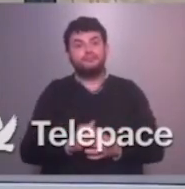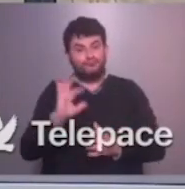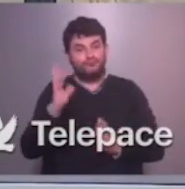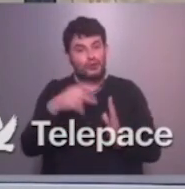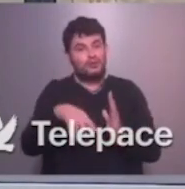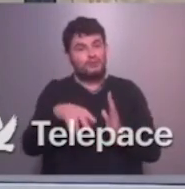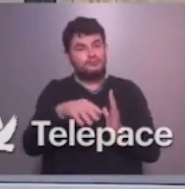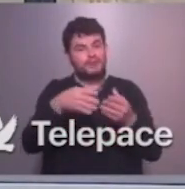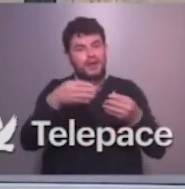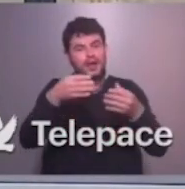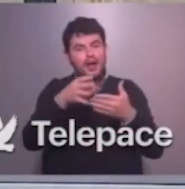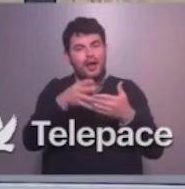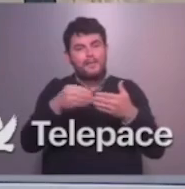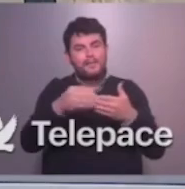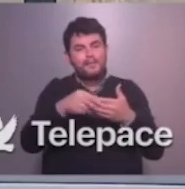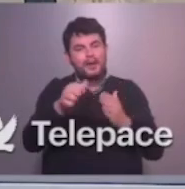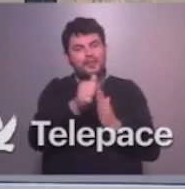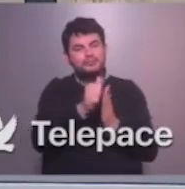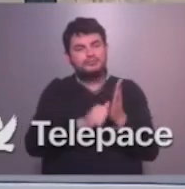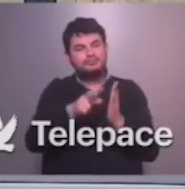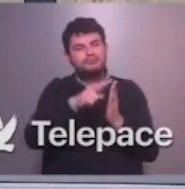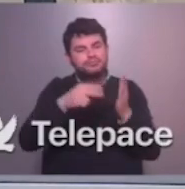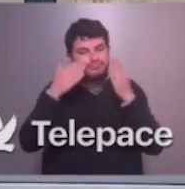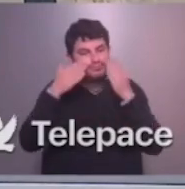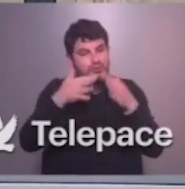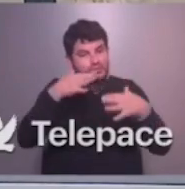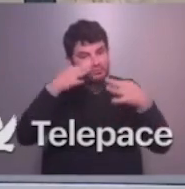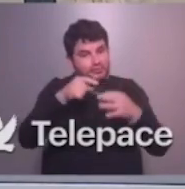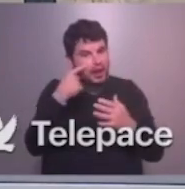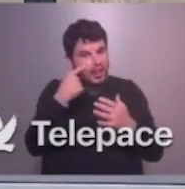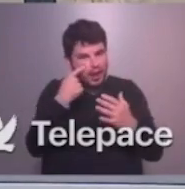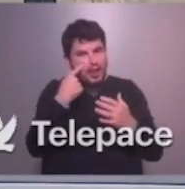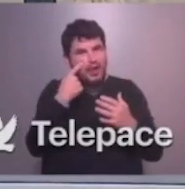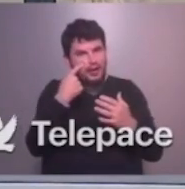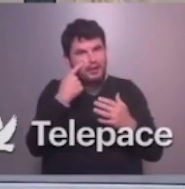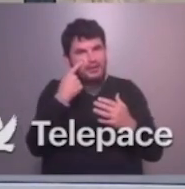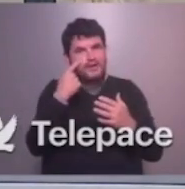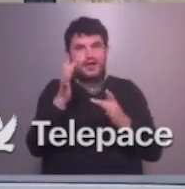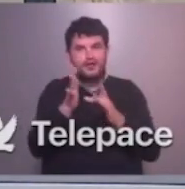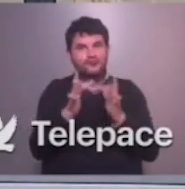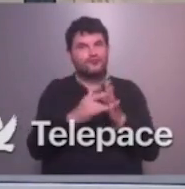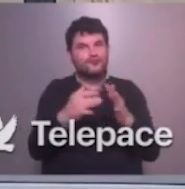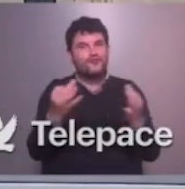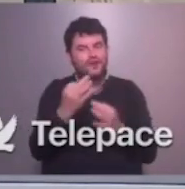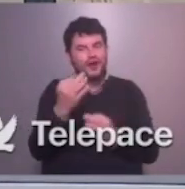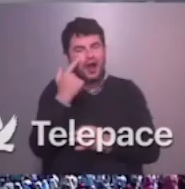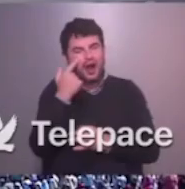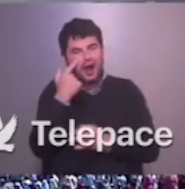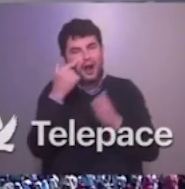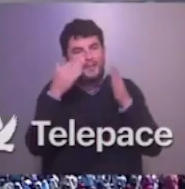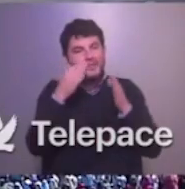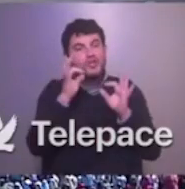Quando lemos as páginas dos evangelhos atentamente, vemos como Jesus tinha uma atenção